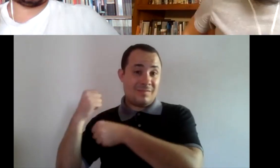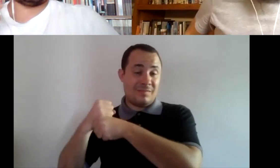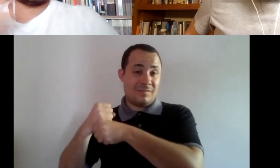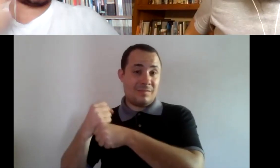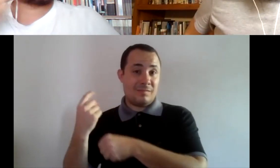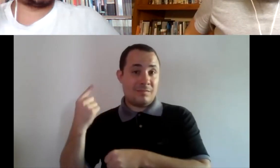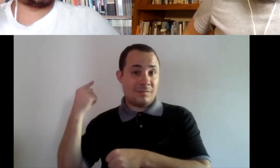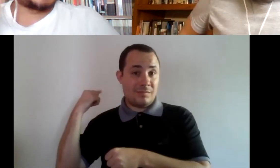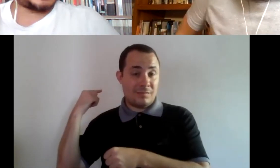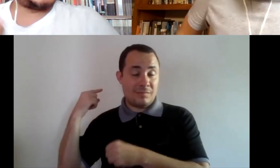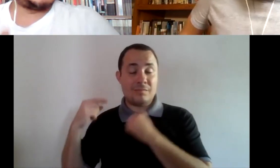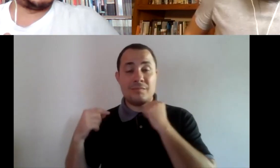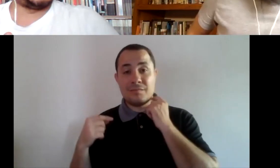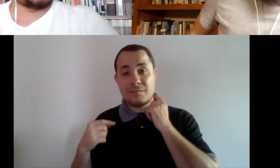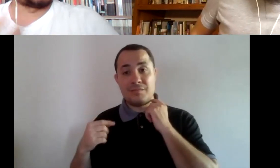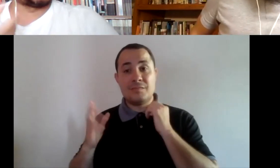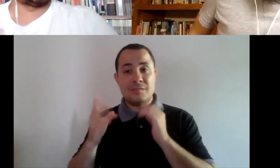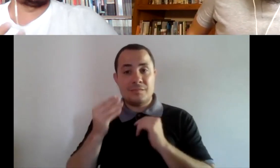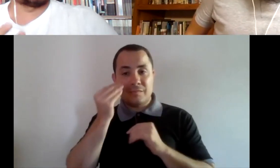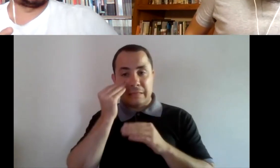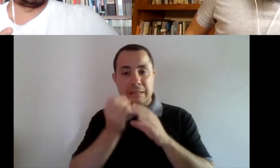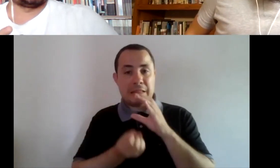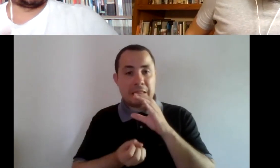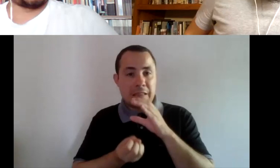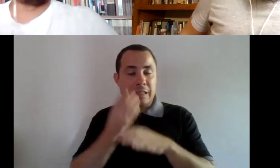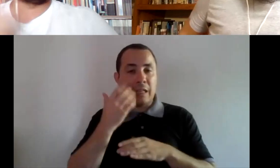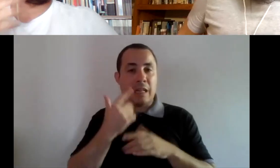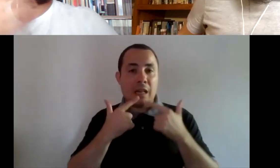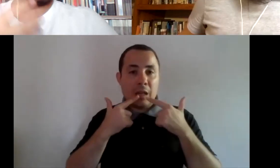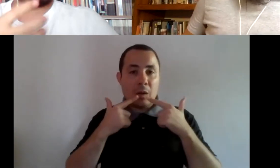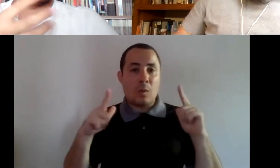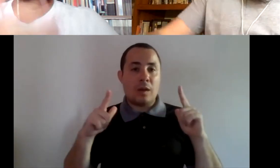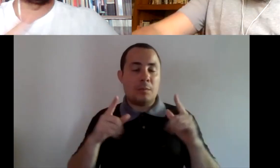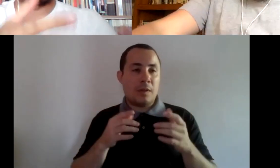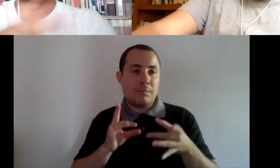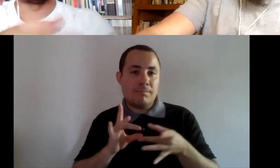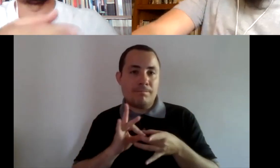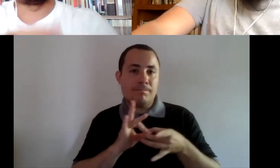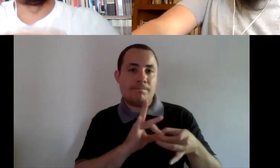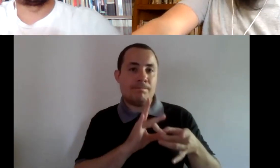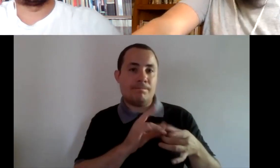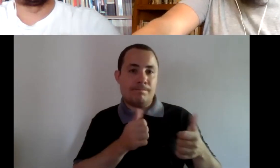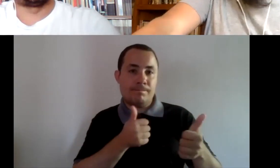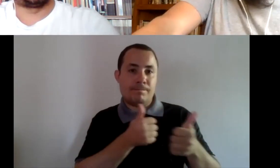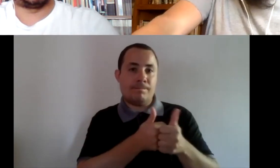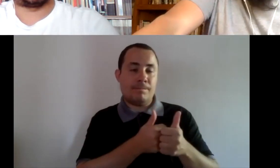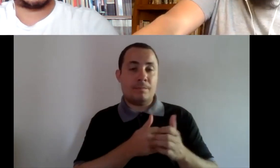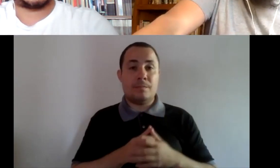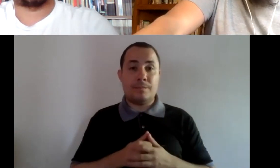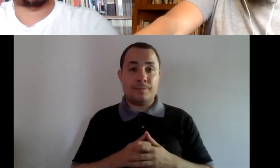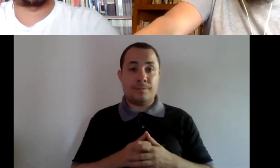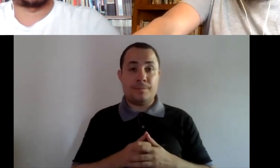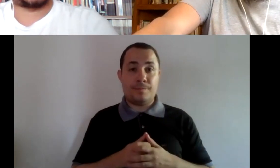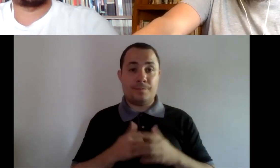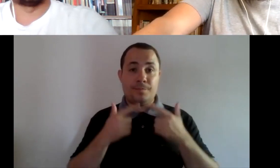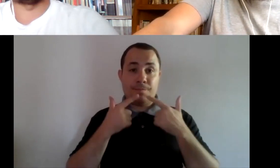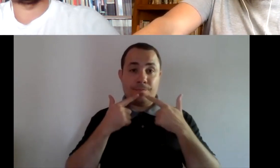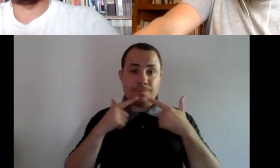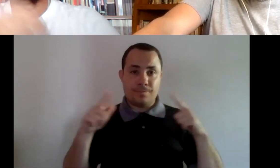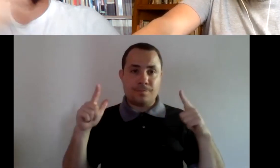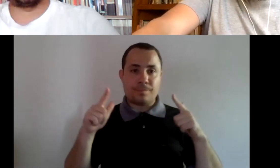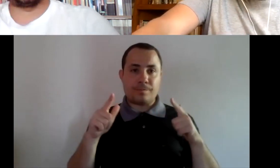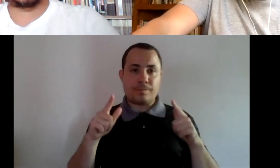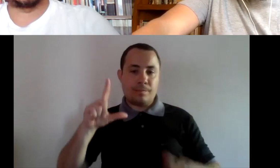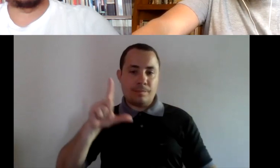de criar essa linguagem que aproxima, com vários elementos, uma linguagem no sentido literário, textual,